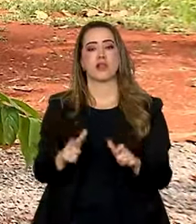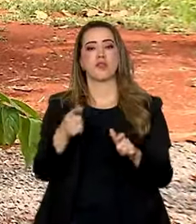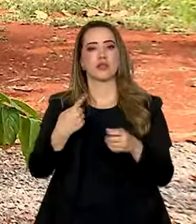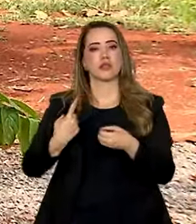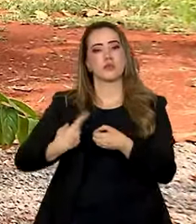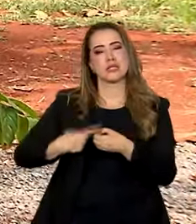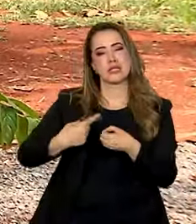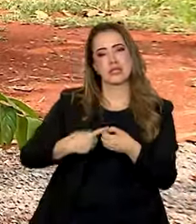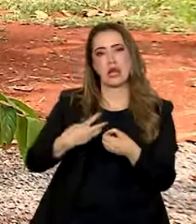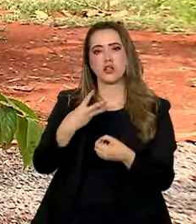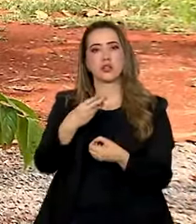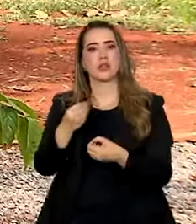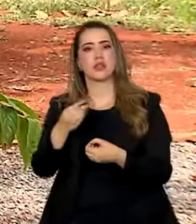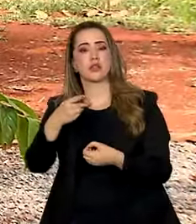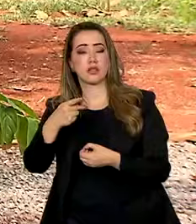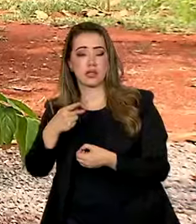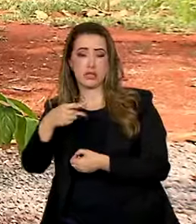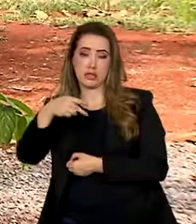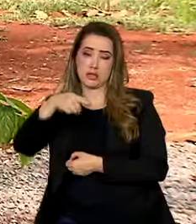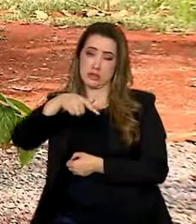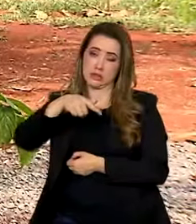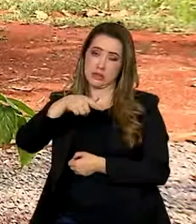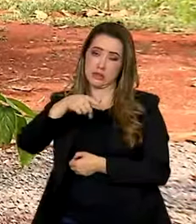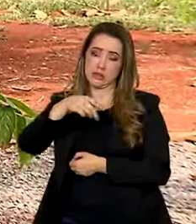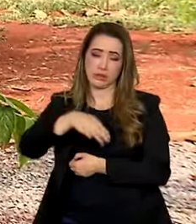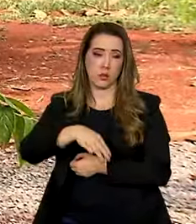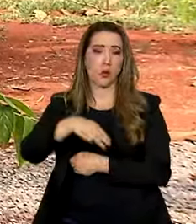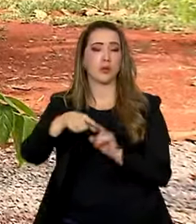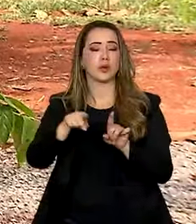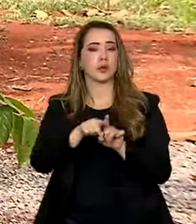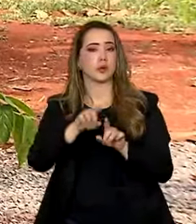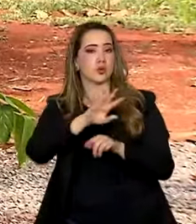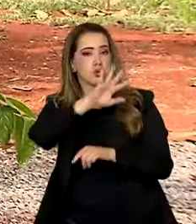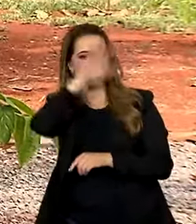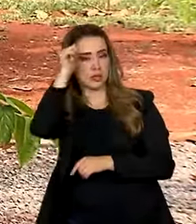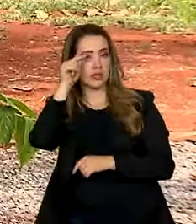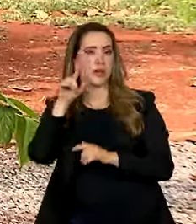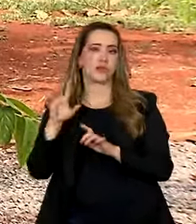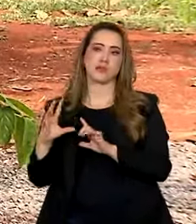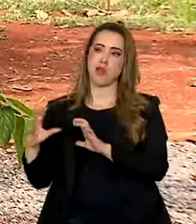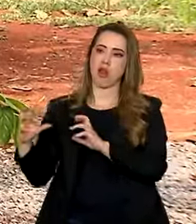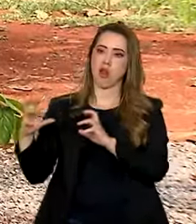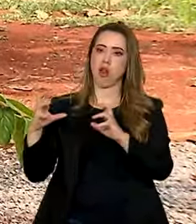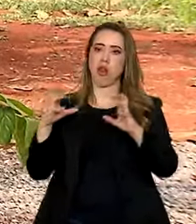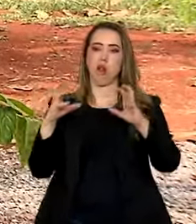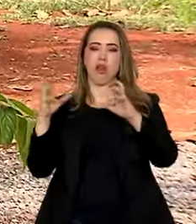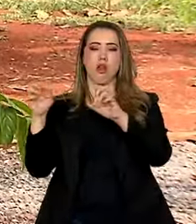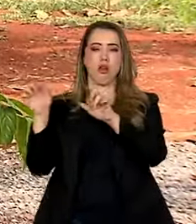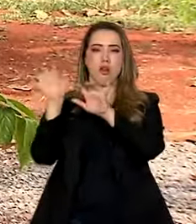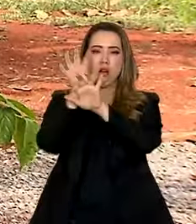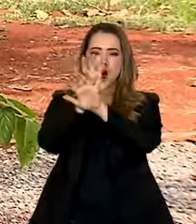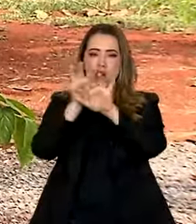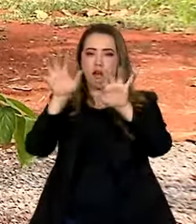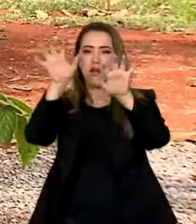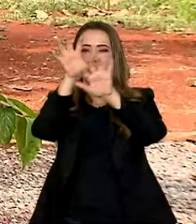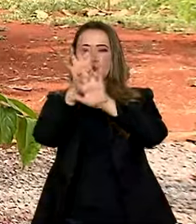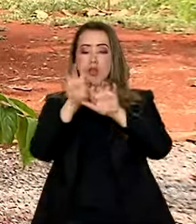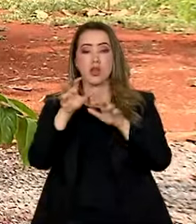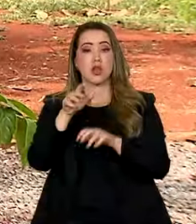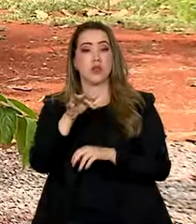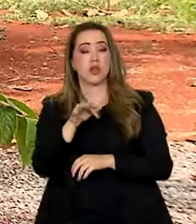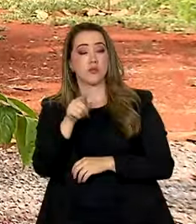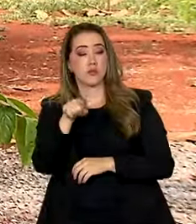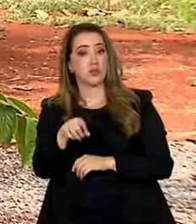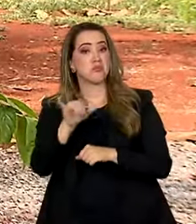Iranduba, a 30 quilômetros de Manaus, e que também mandava fumaça para a capital. Há a suspeita de que o